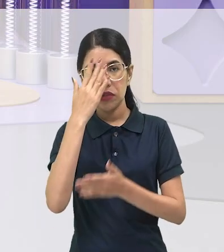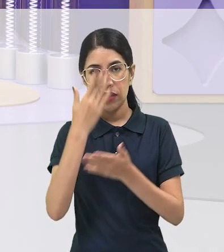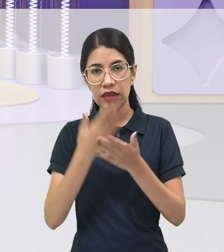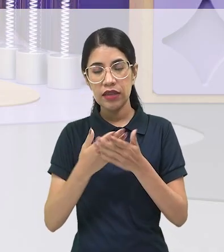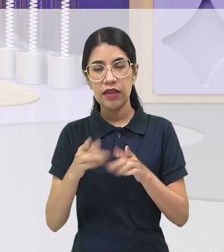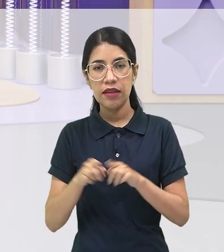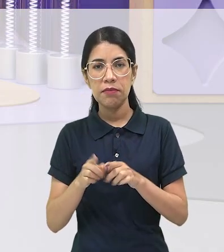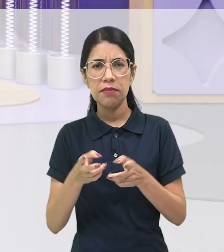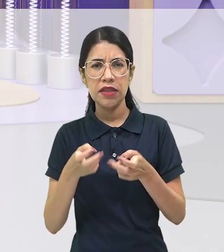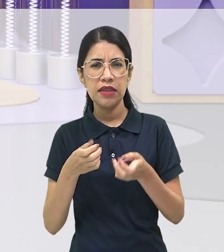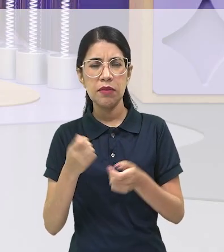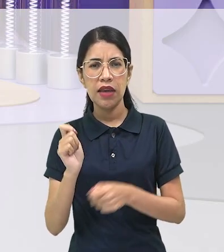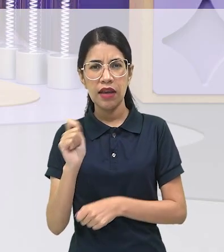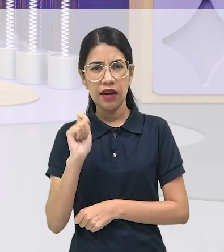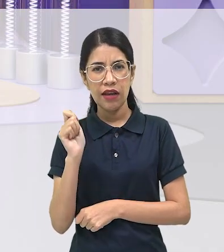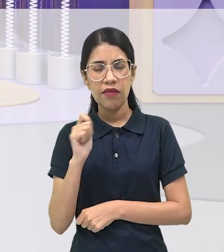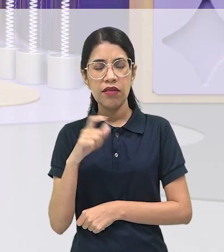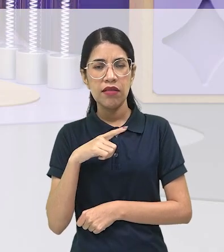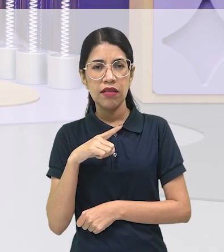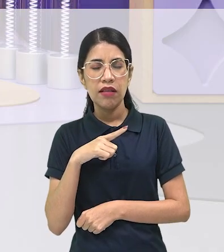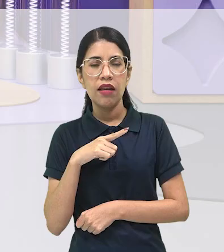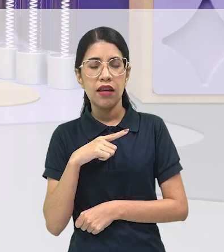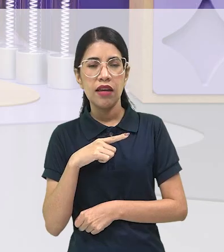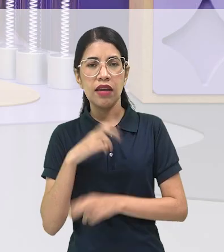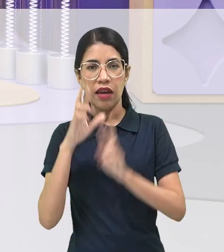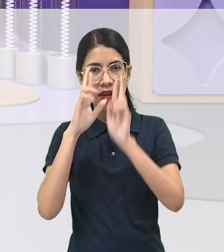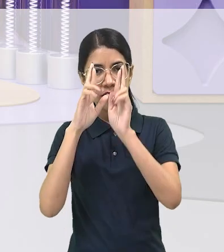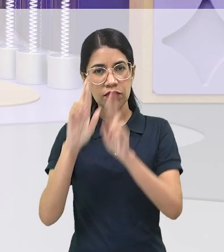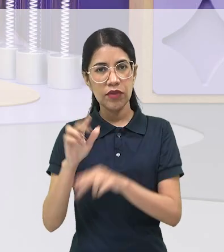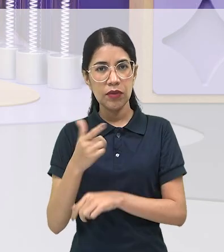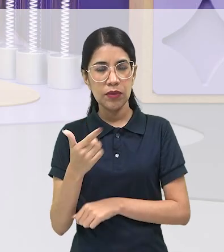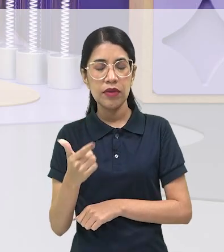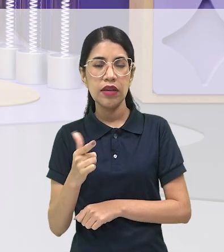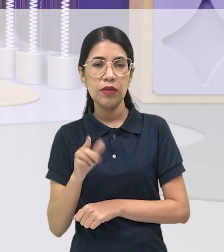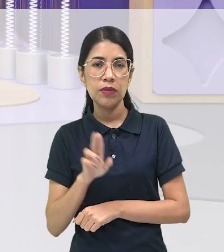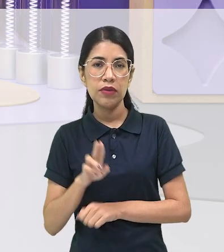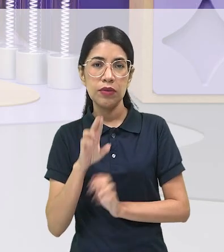que grave é a intolerância religiosa a partir desse conceito.